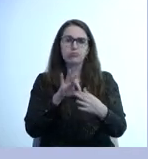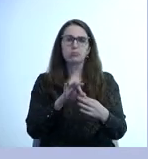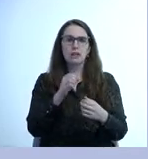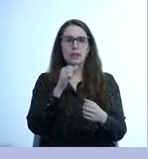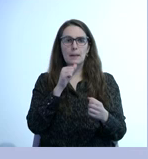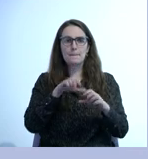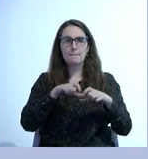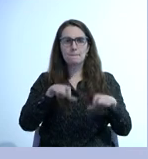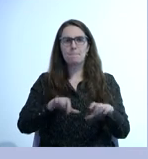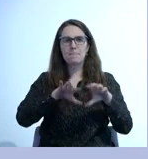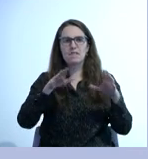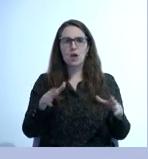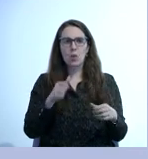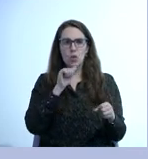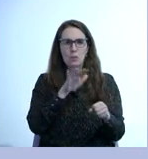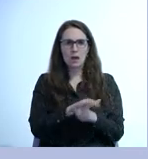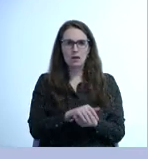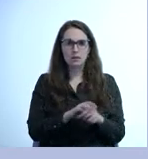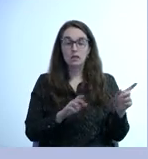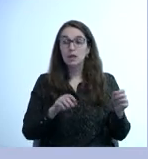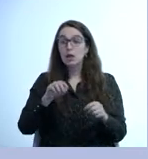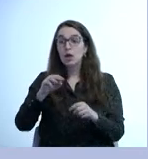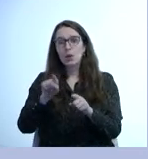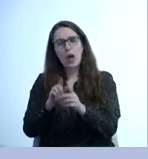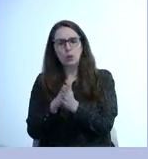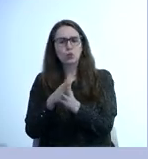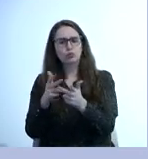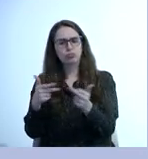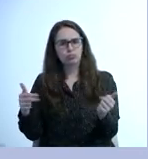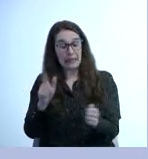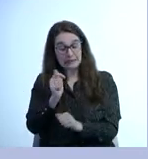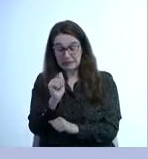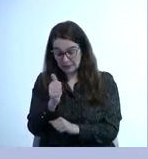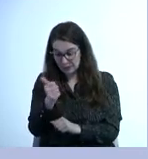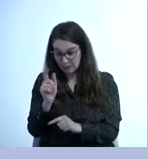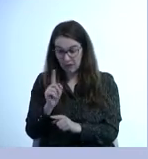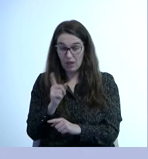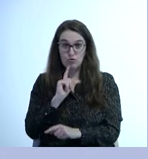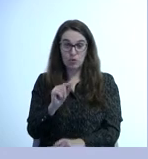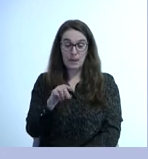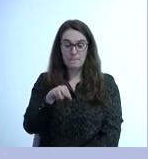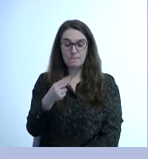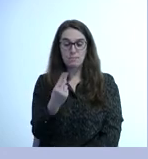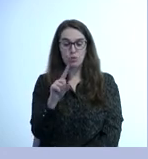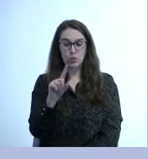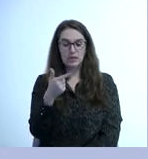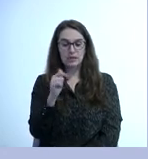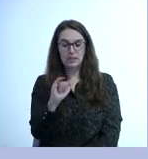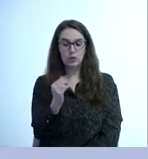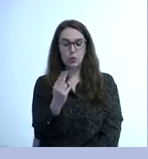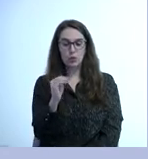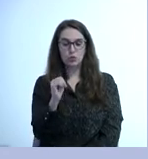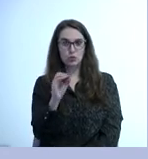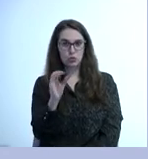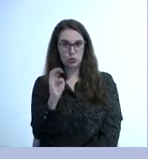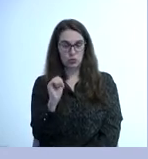Aquelas gigantescas vigas. Pavilhão multiusos. Multiusos, exato. Não é de Conhecimento dos Mares, esse multiusos que era assim. Era uma coisa